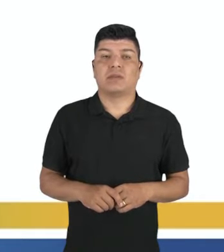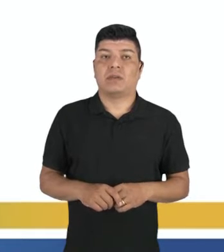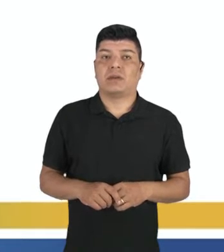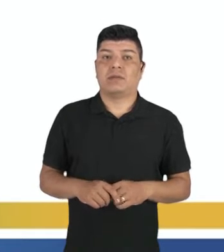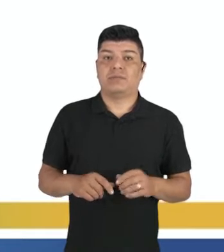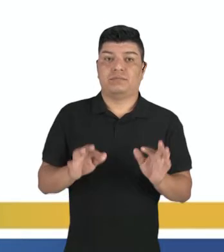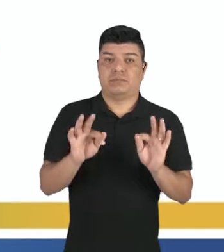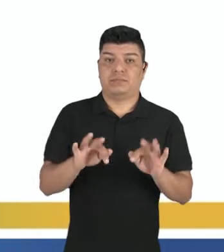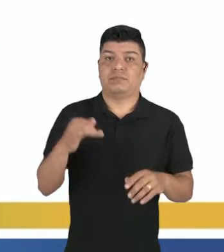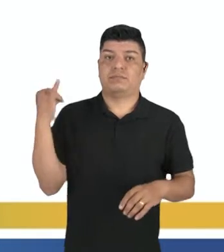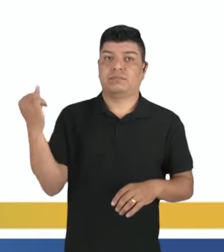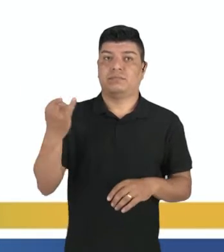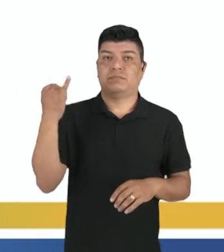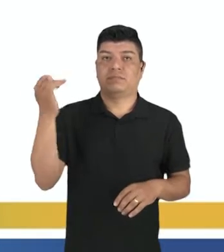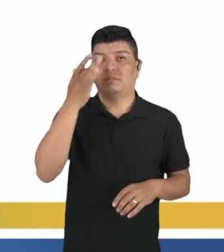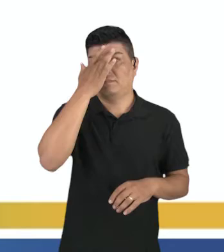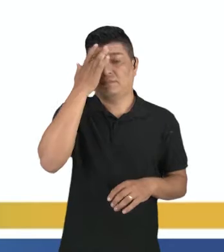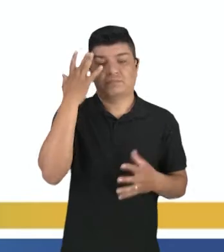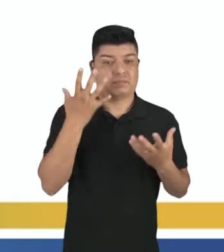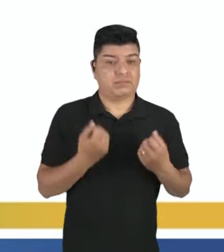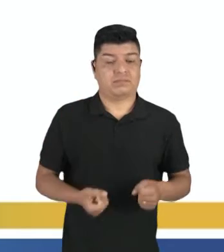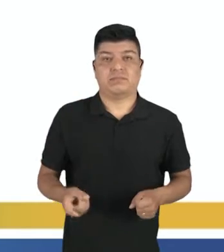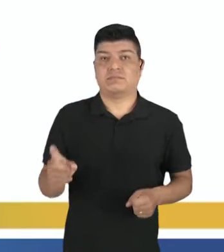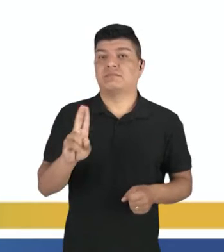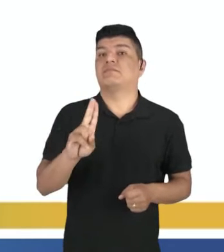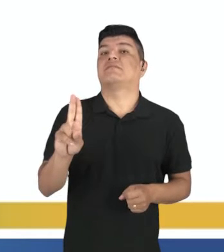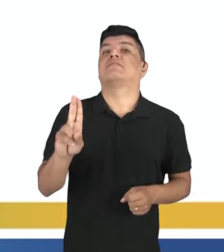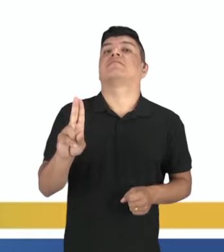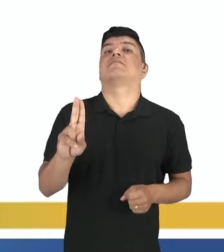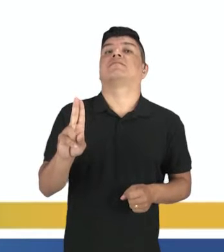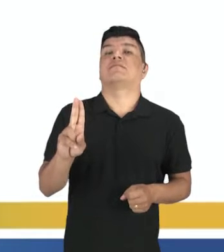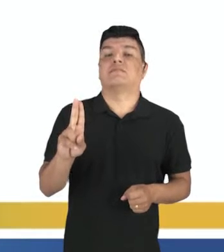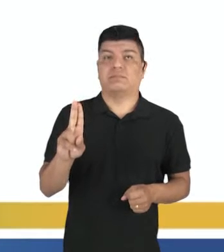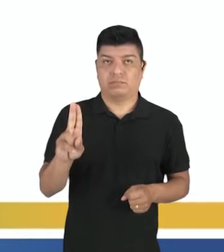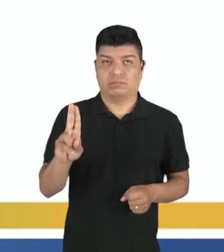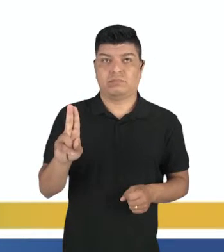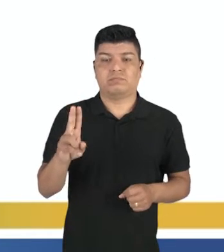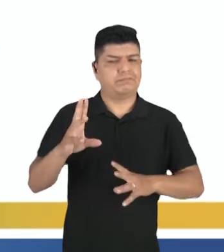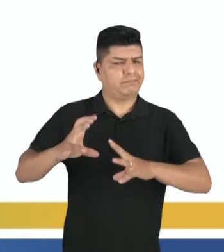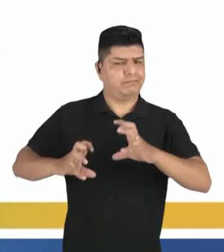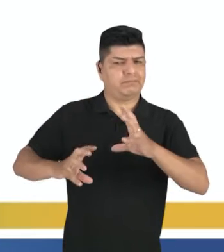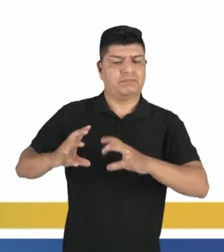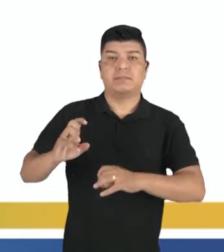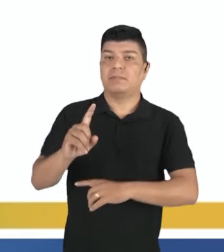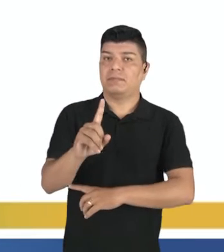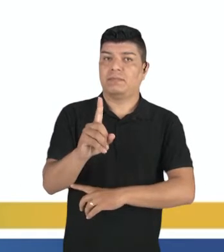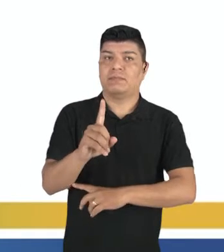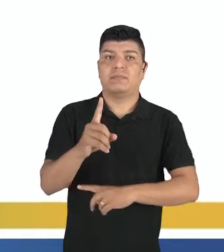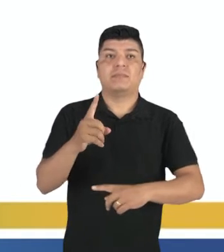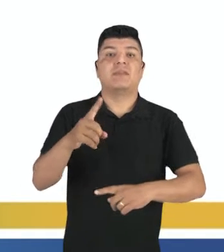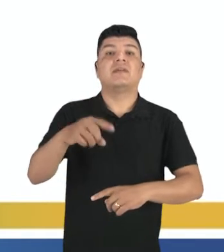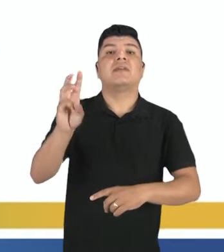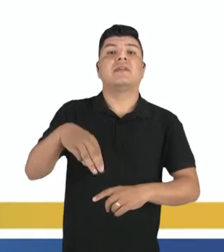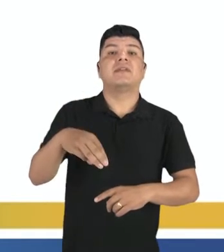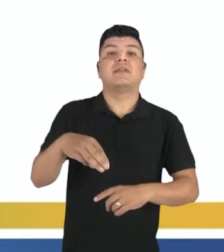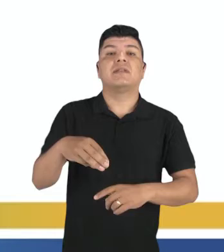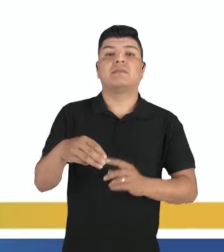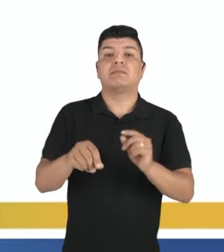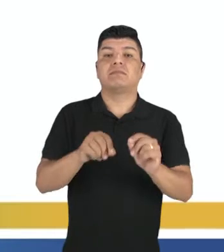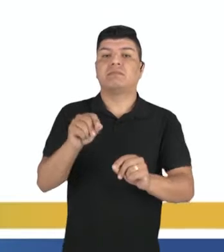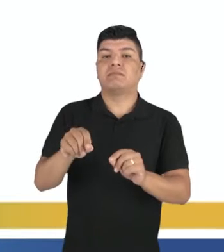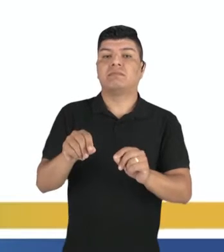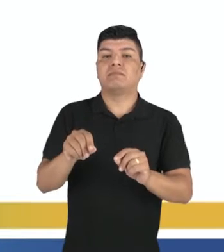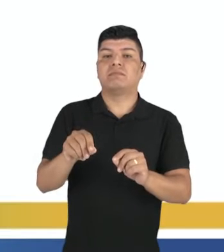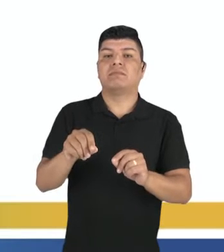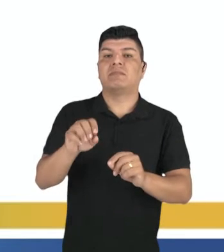importante é a pessoa tomar posse do nome e não ficar brigando com ele. Ele quem? De quem esse ele está